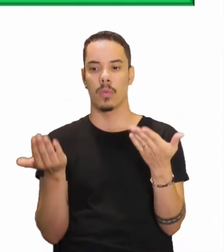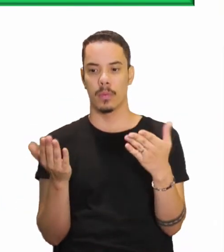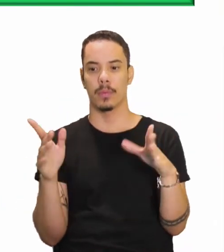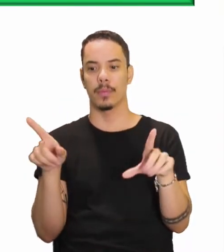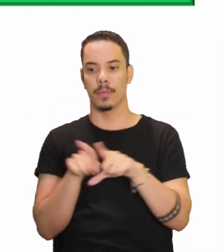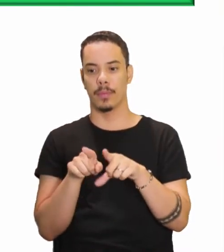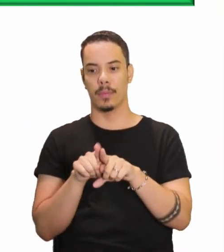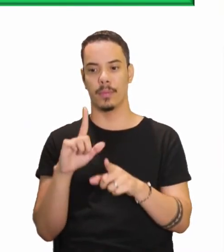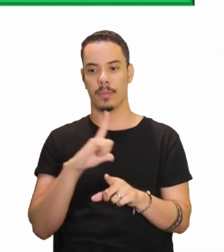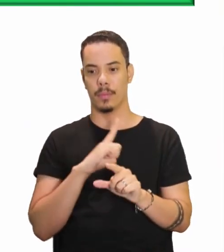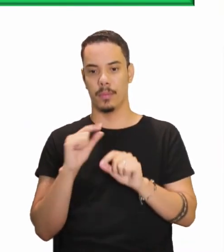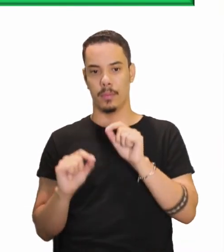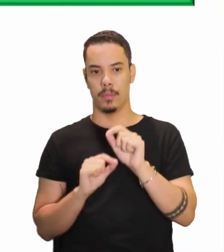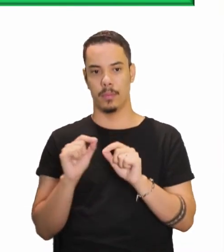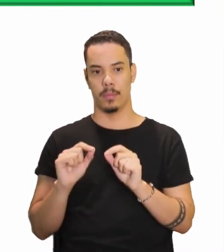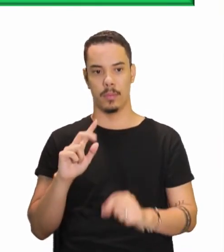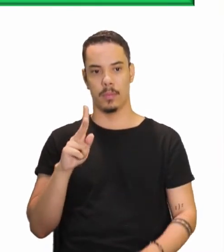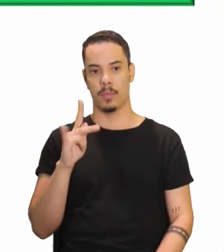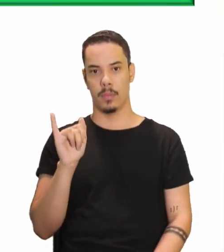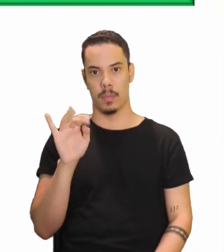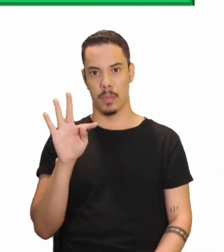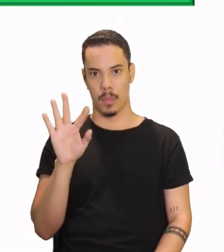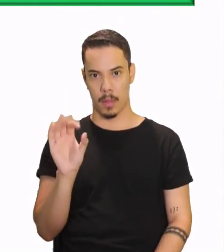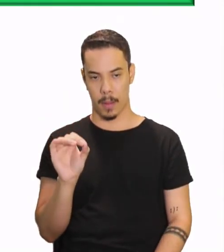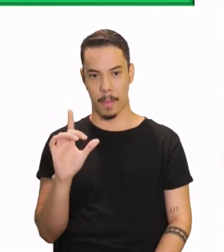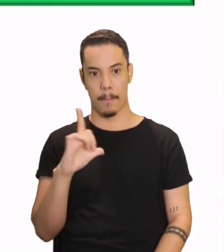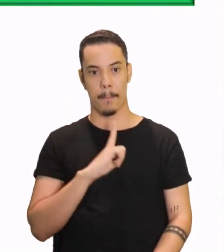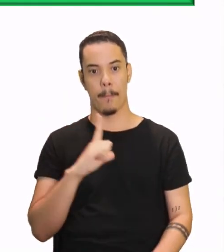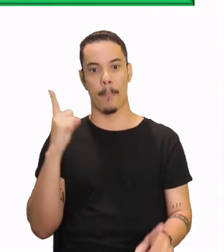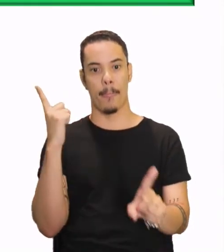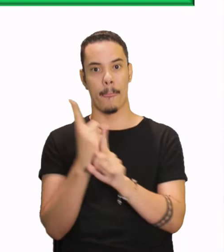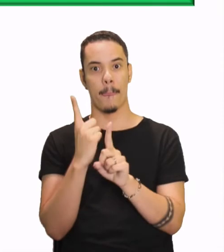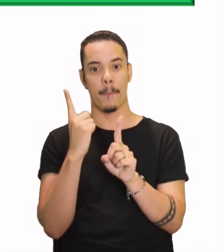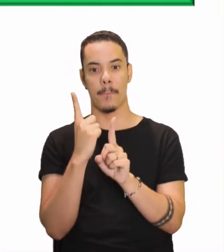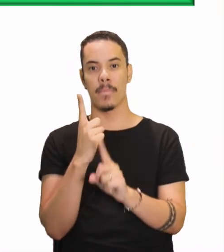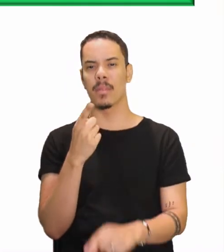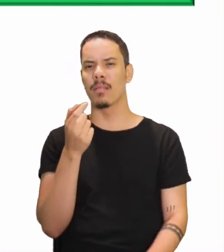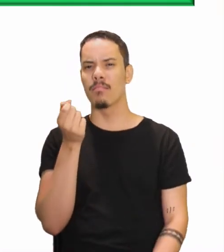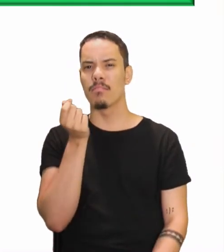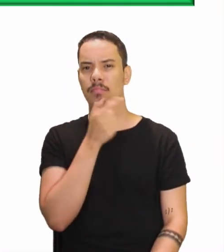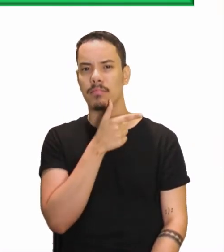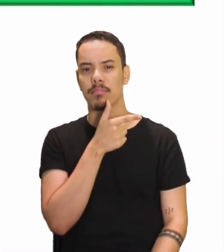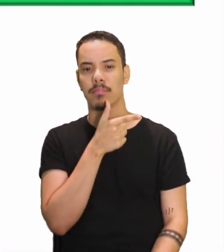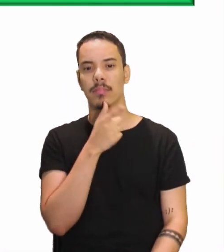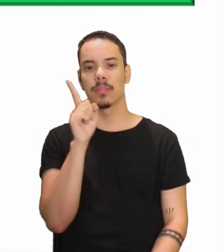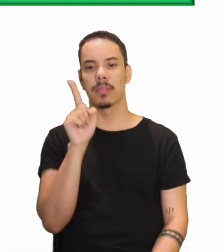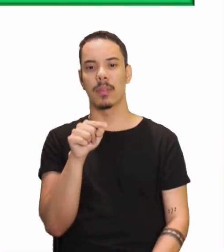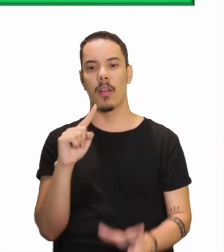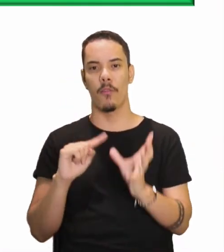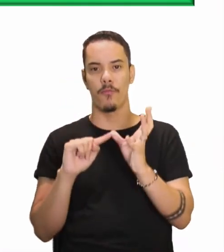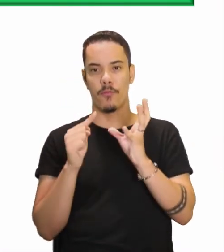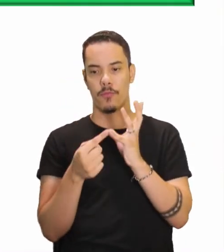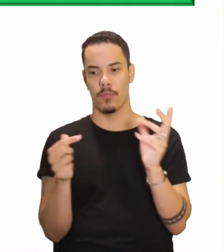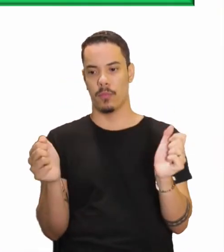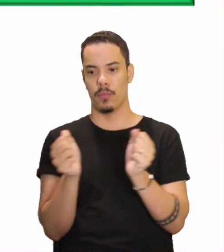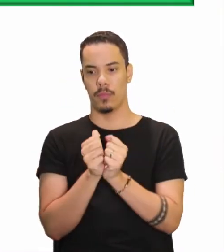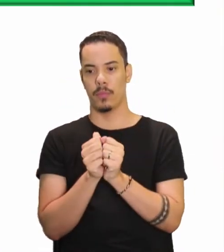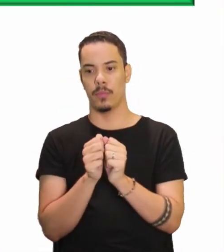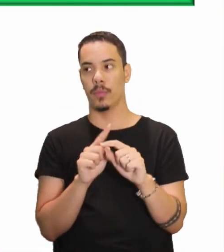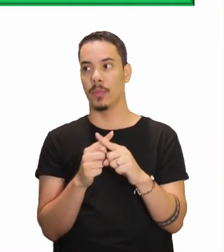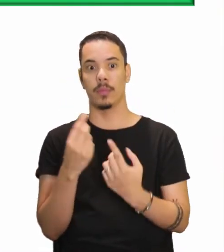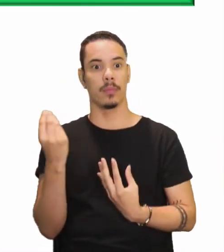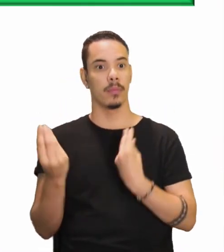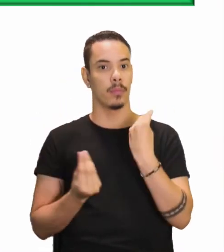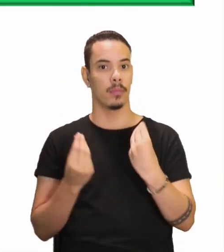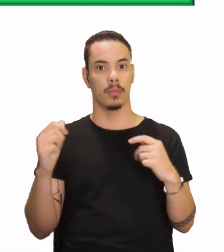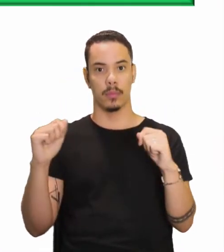nós temos o hiato. O encontro, né? Olha que engraçado, é encontro de vogais. Mas como fica esse caso que é